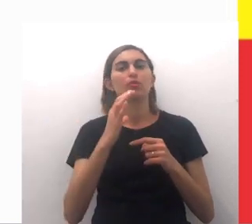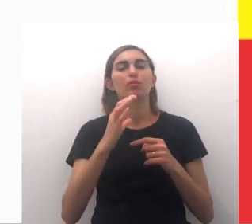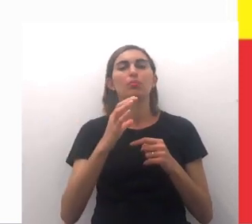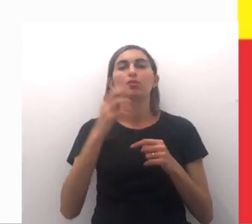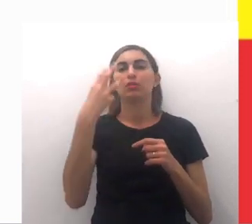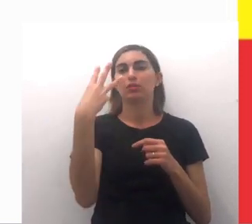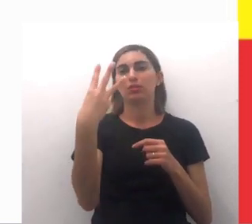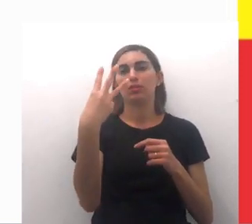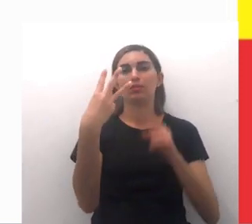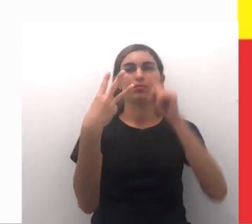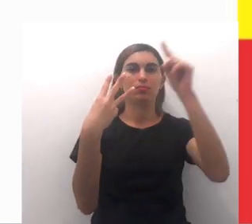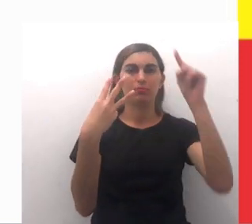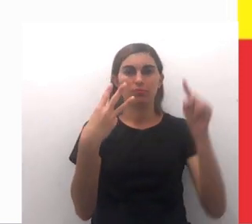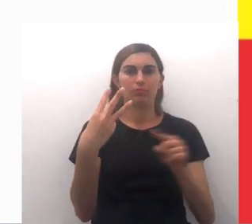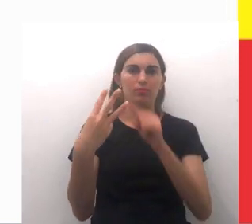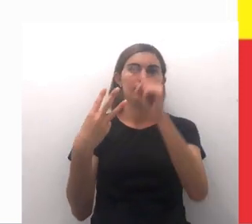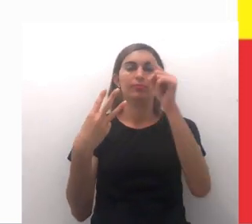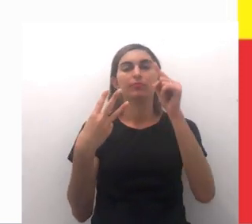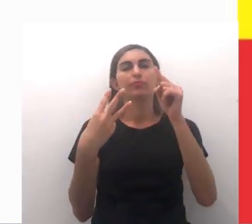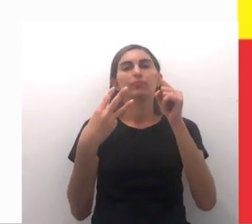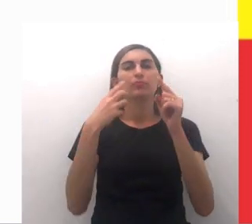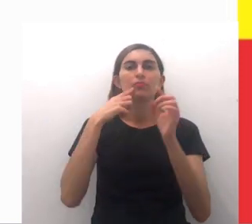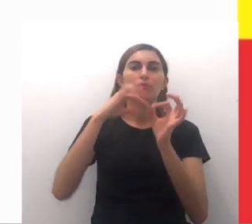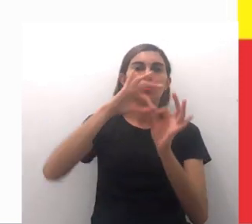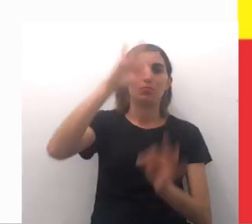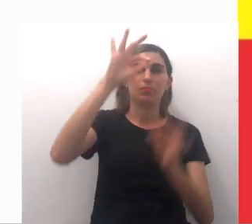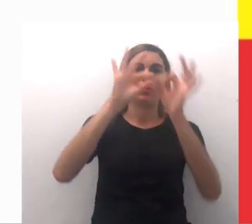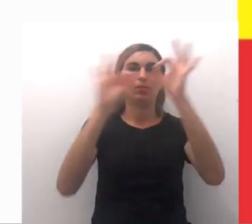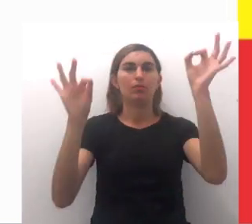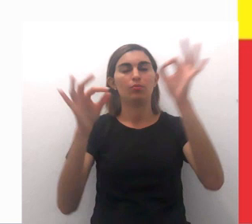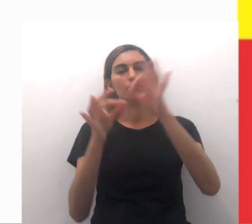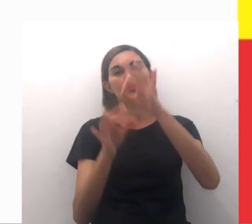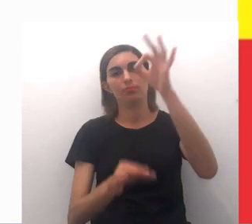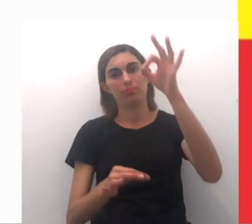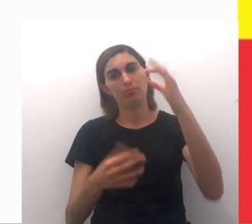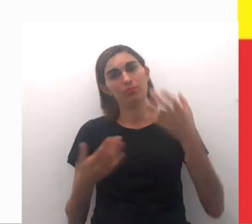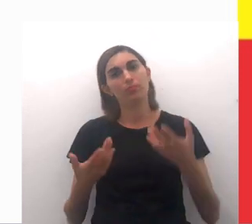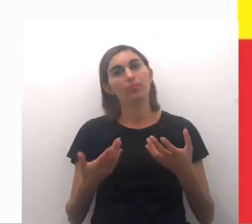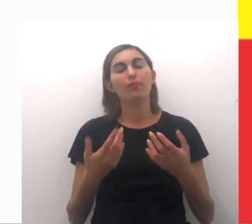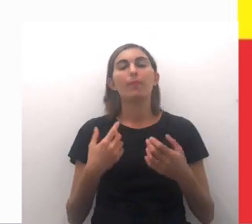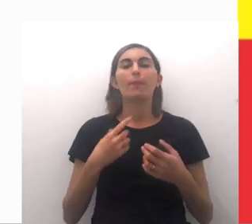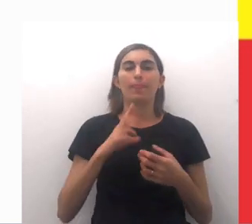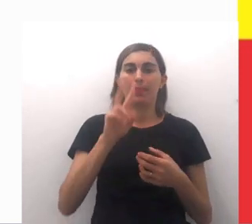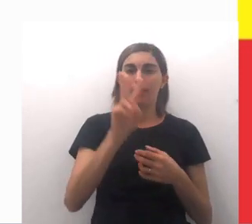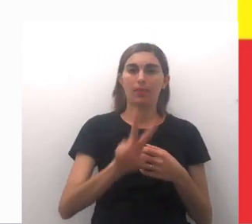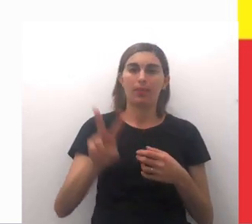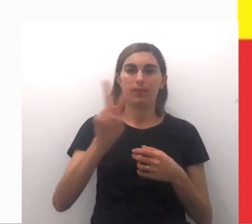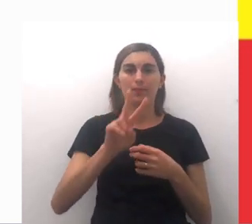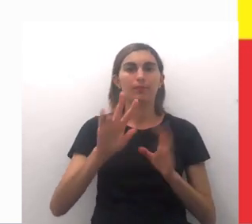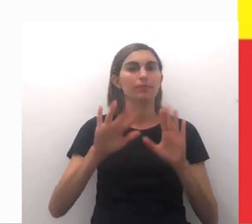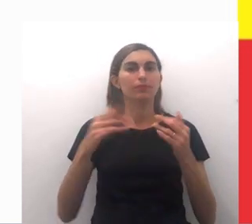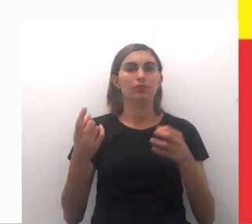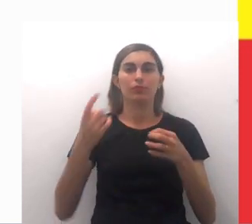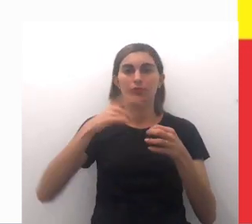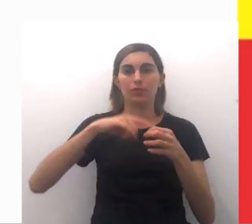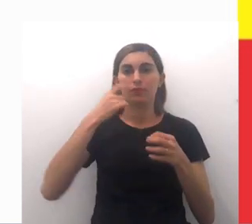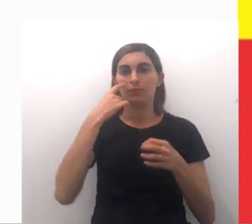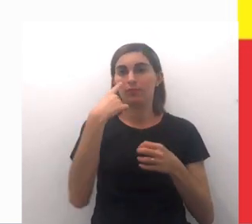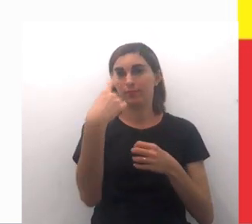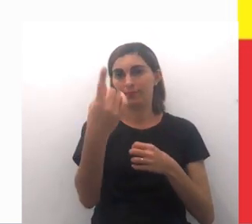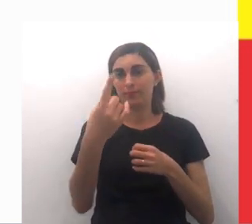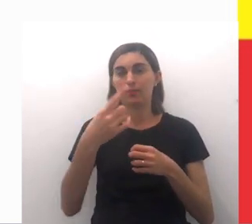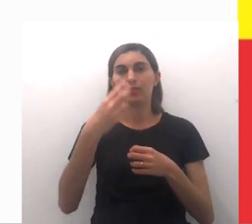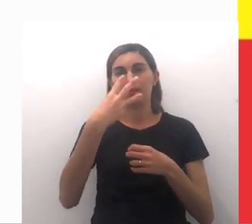Porque nós temos 3 dimensões. Aí é o comprimento, largura e altura, que é o volume. Então, voltando